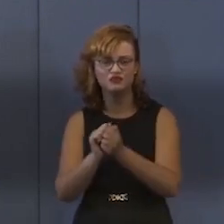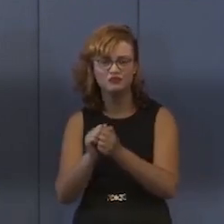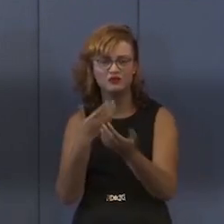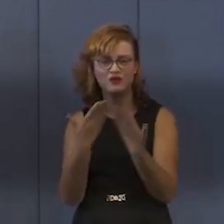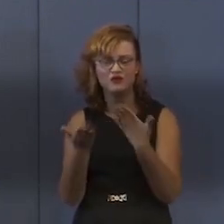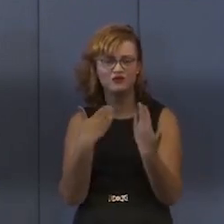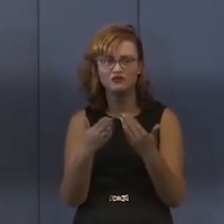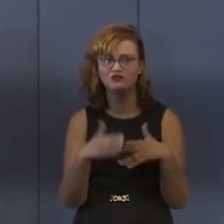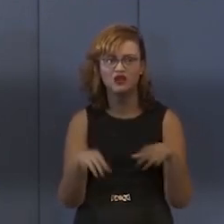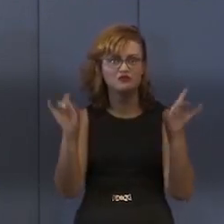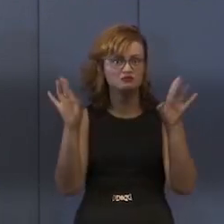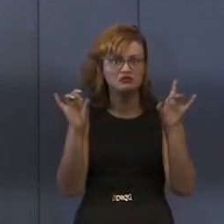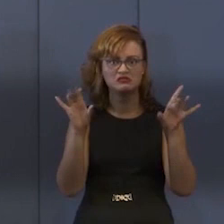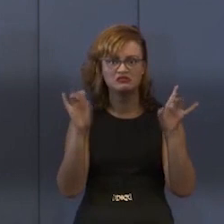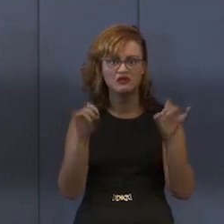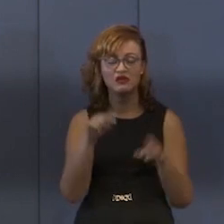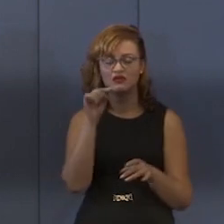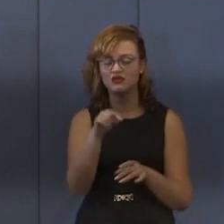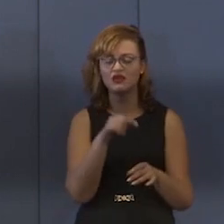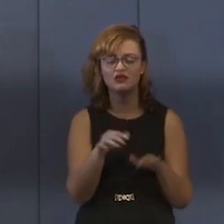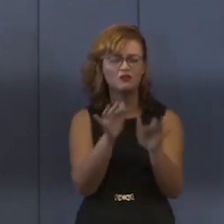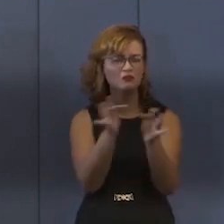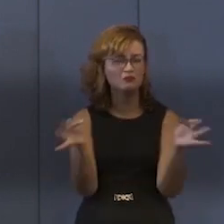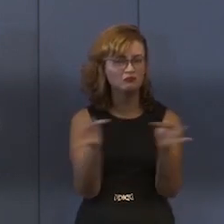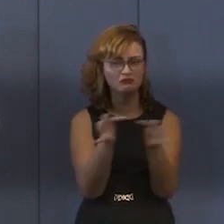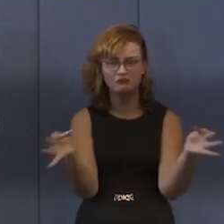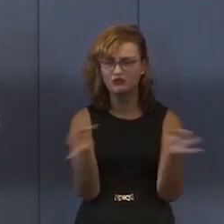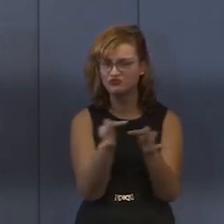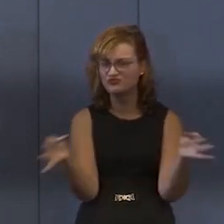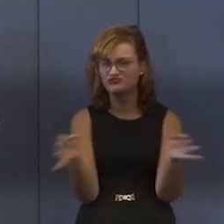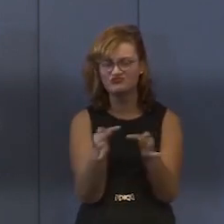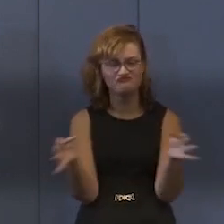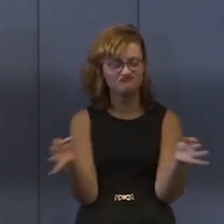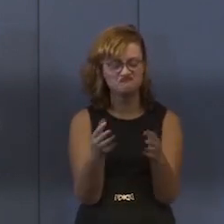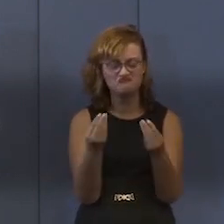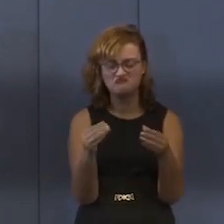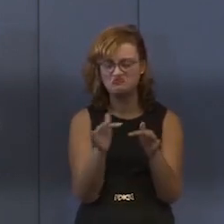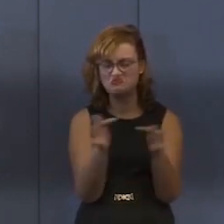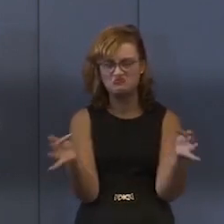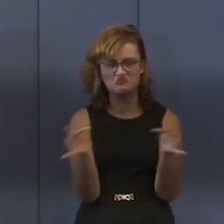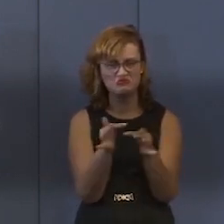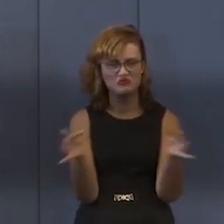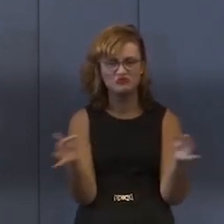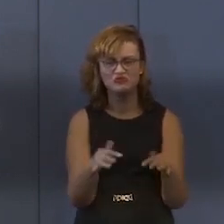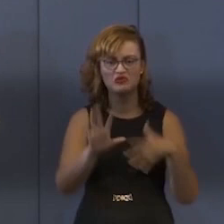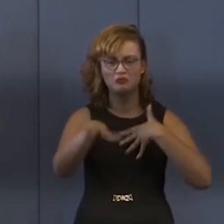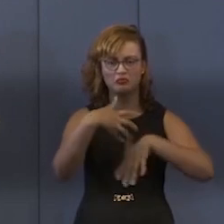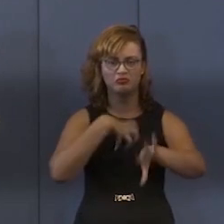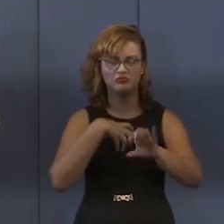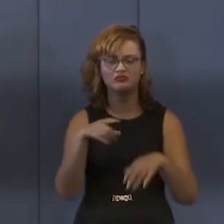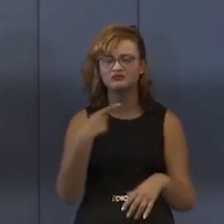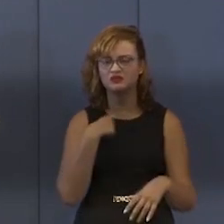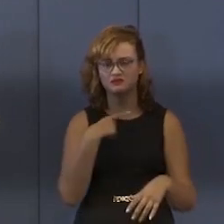dádiva da vida, porque ele é profundamente humilde no tratamento, é uma pessoa extremamente humana no